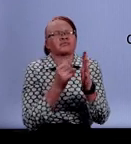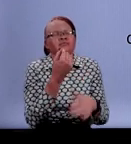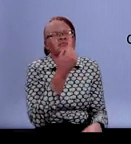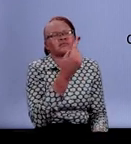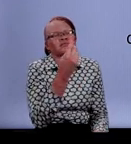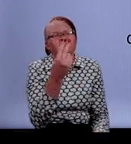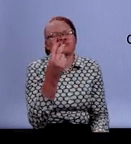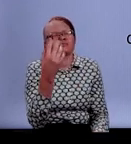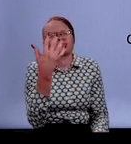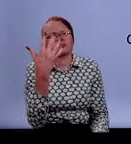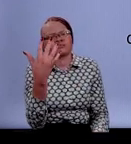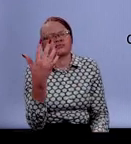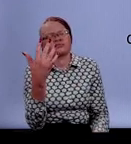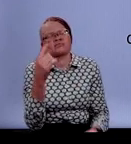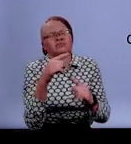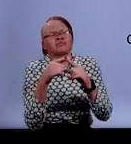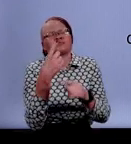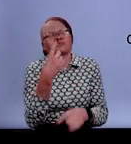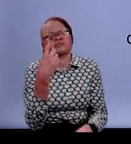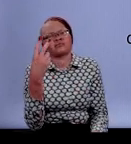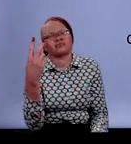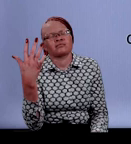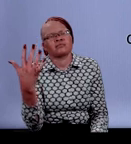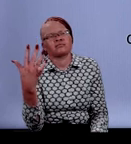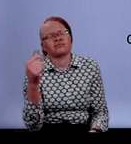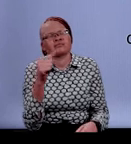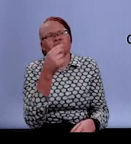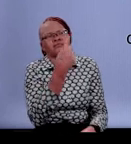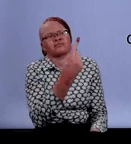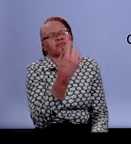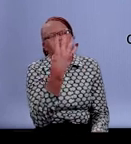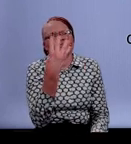de calor 125x 125 igual a